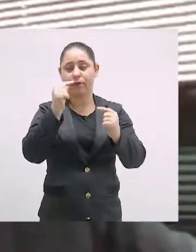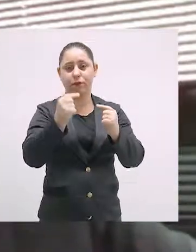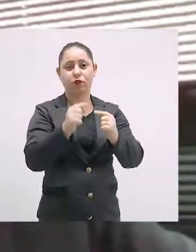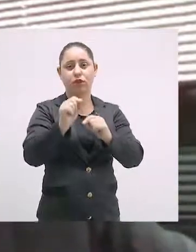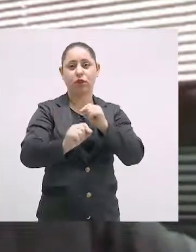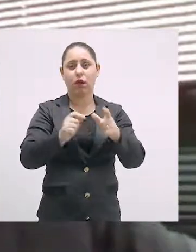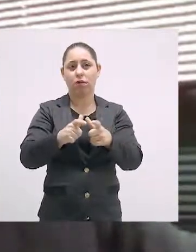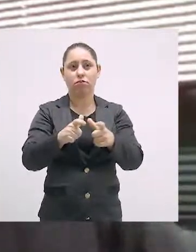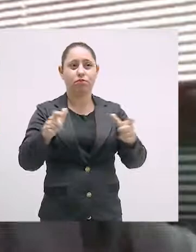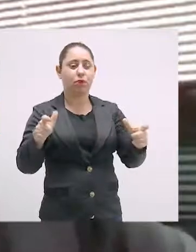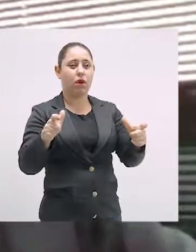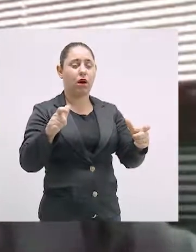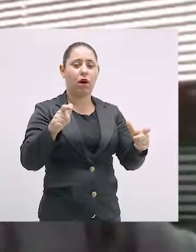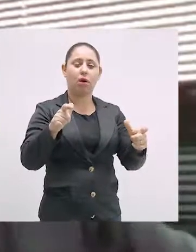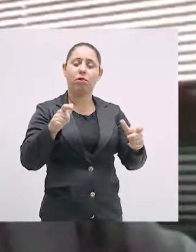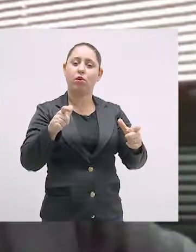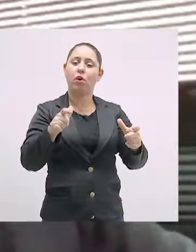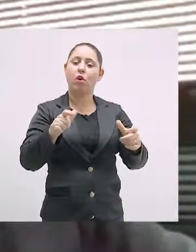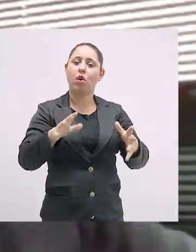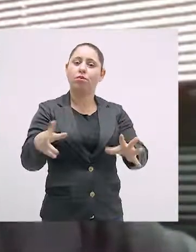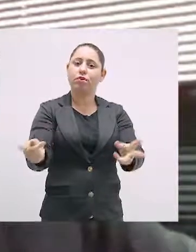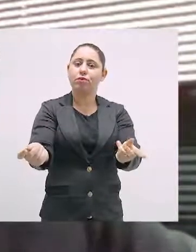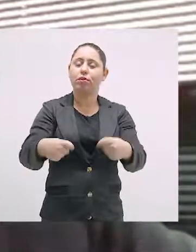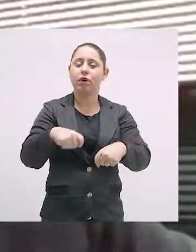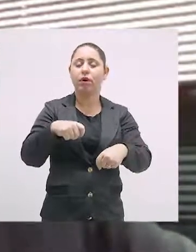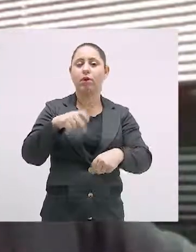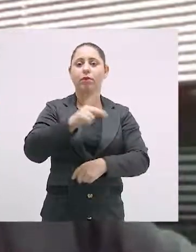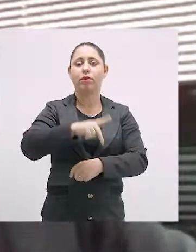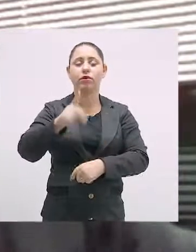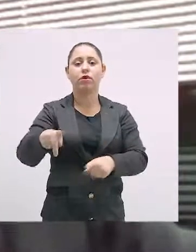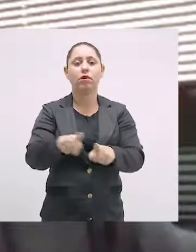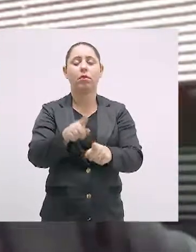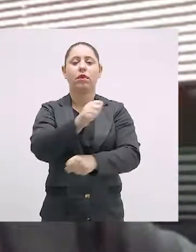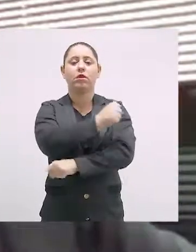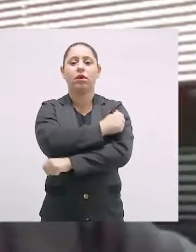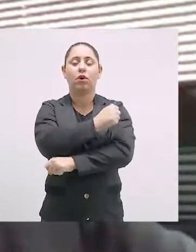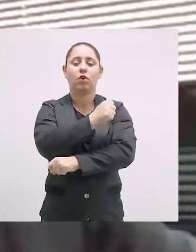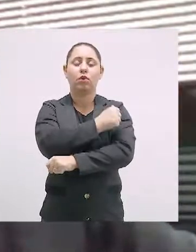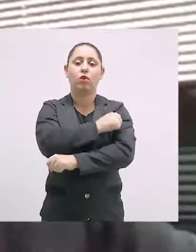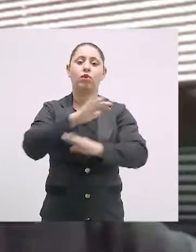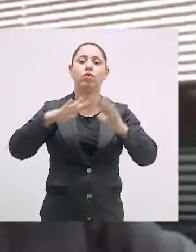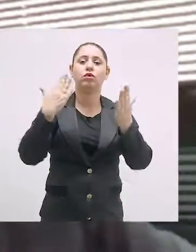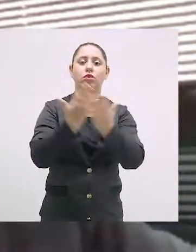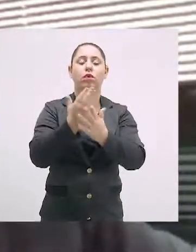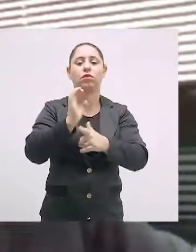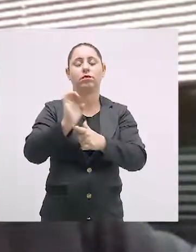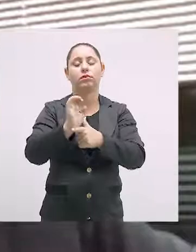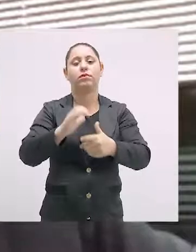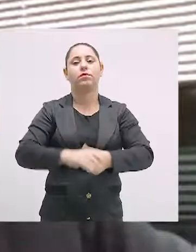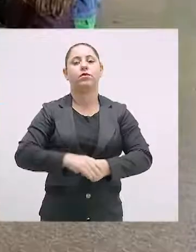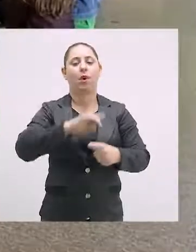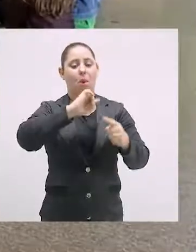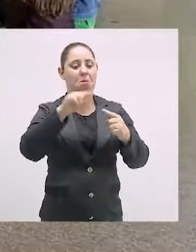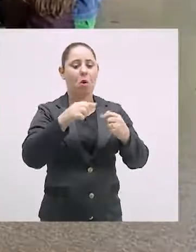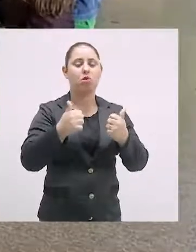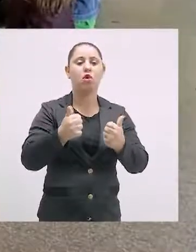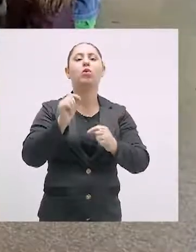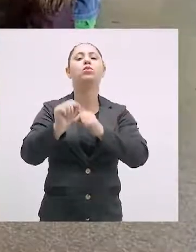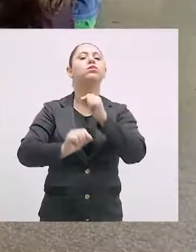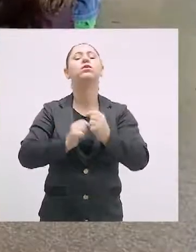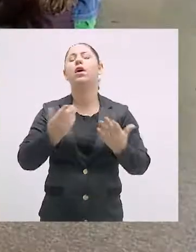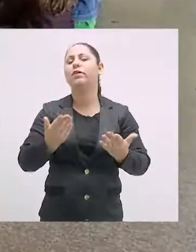que objetivem tanto o aprimoramento do corpo docente como discente das nossas escolas estaduais. Um dos